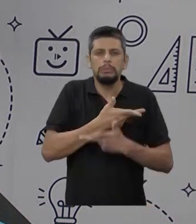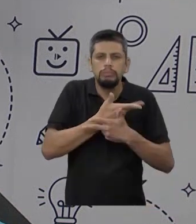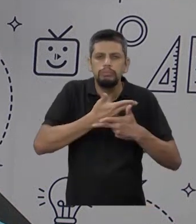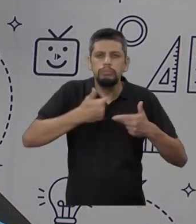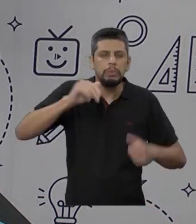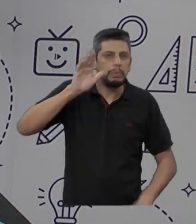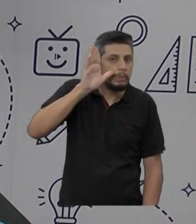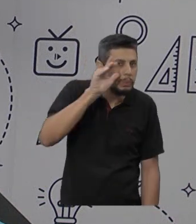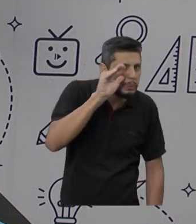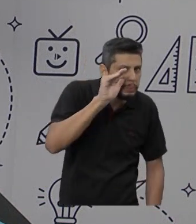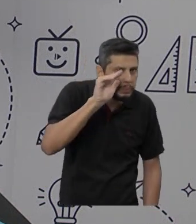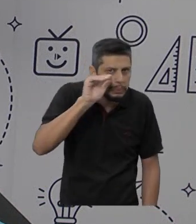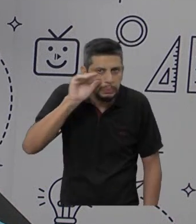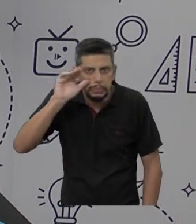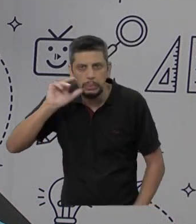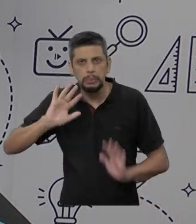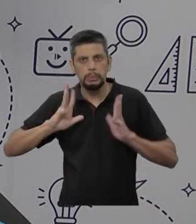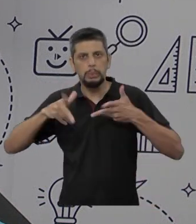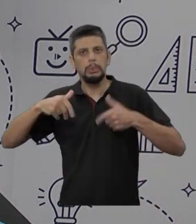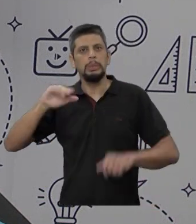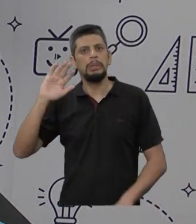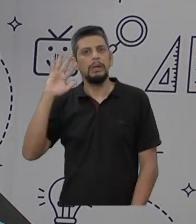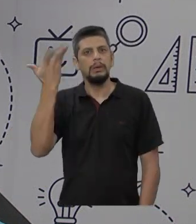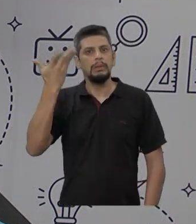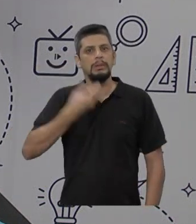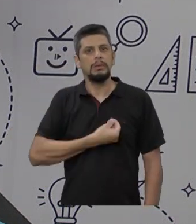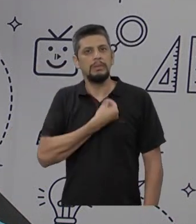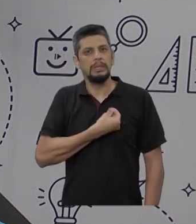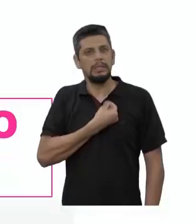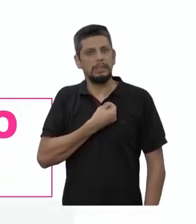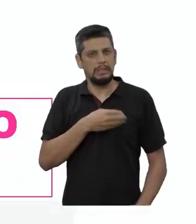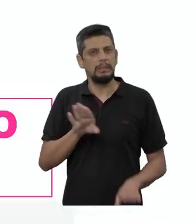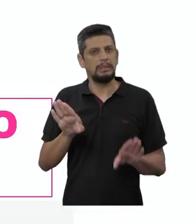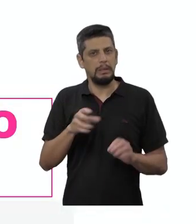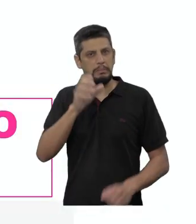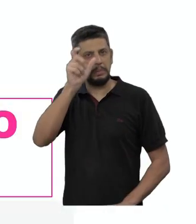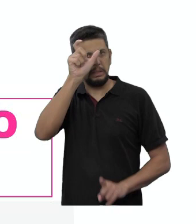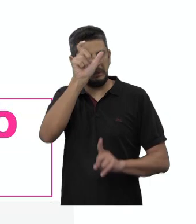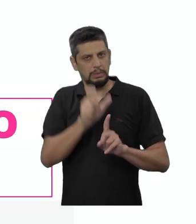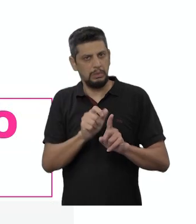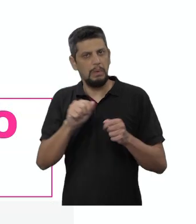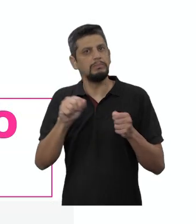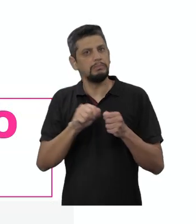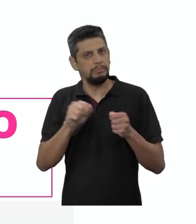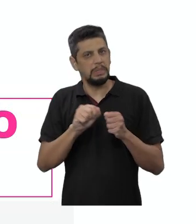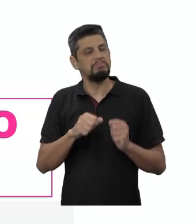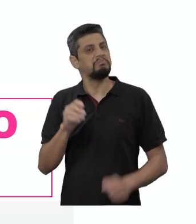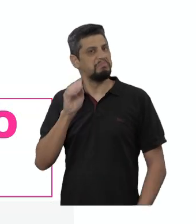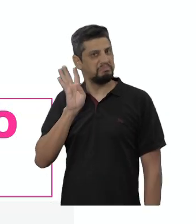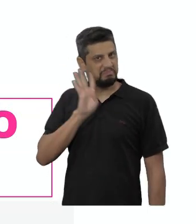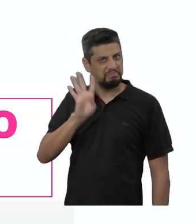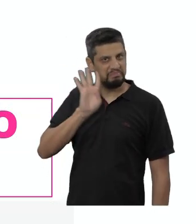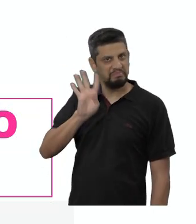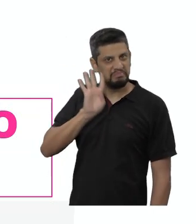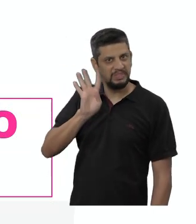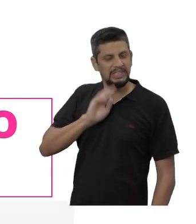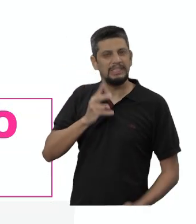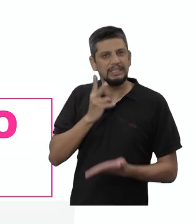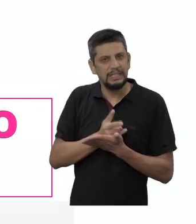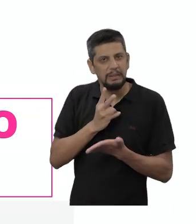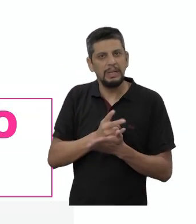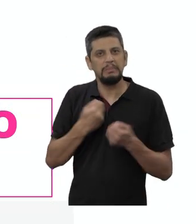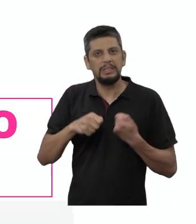vida, curiosidades e tudo o que aconteceu na vida e a obra que essa pessoa construiu. Legal,